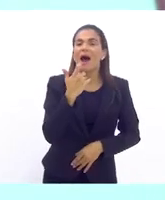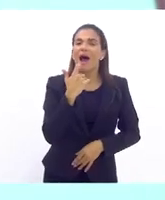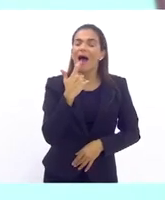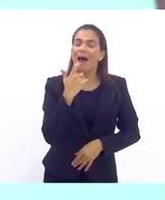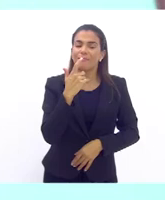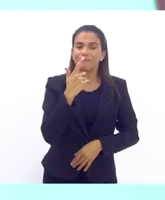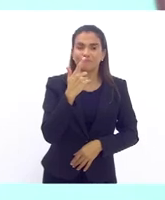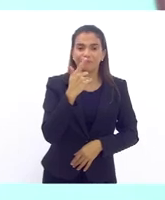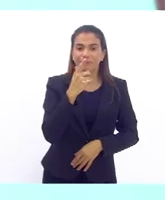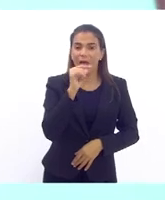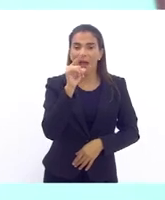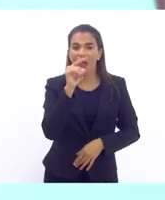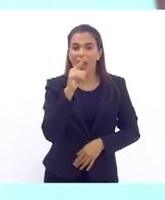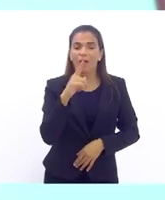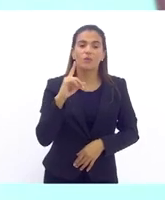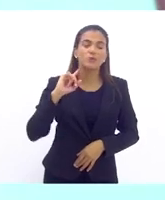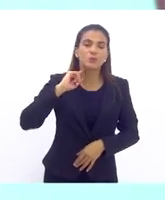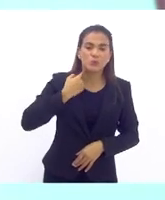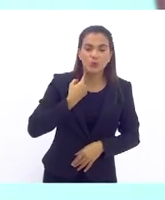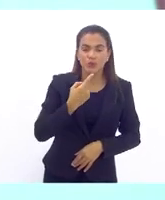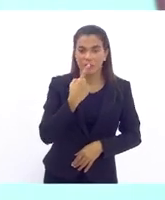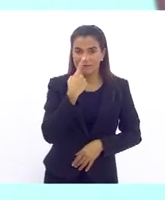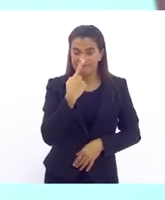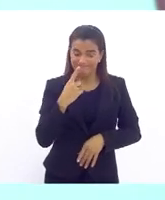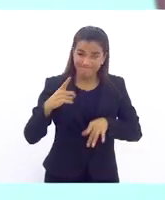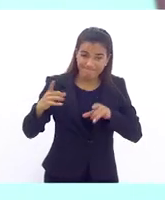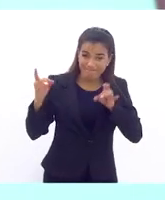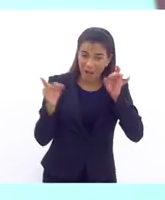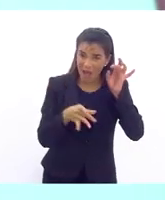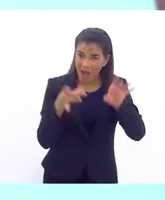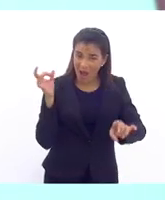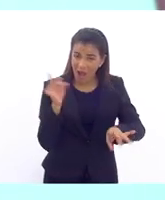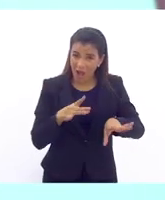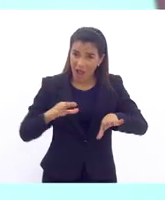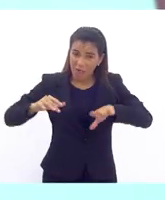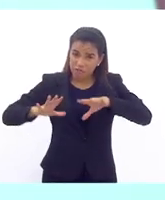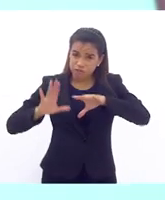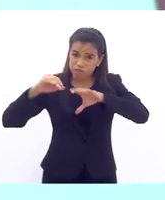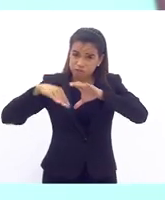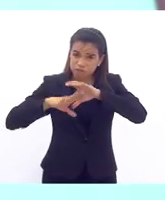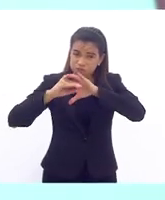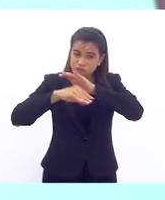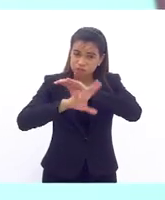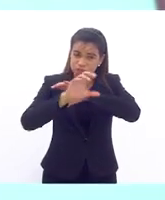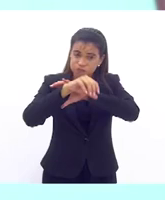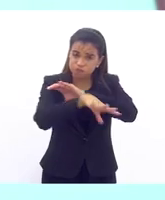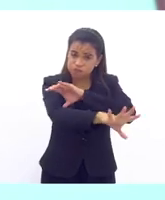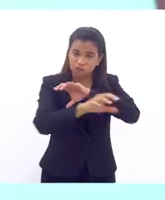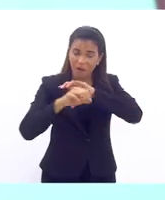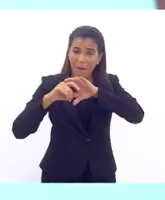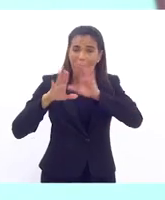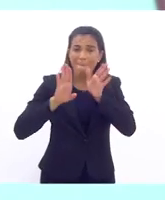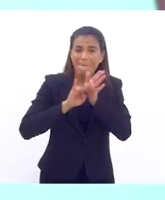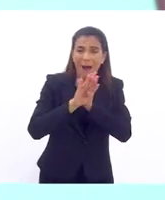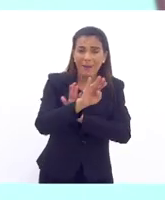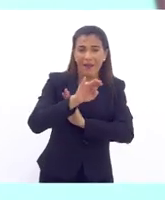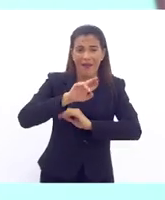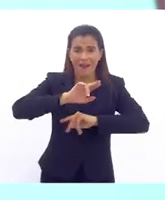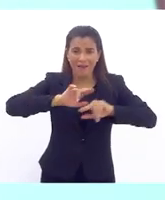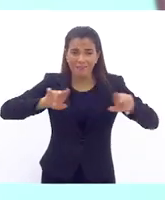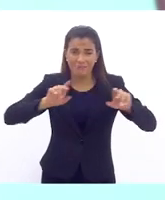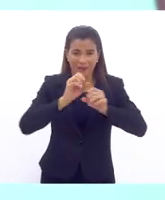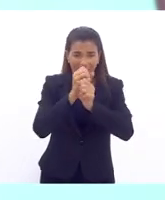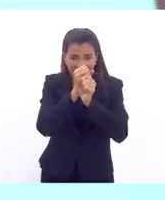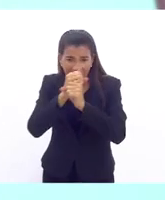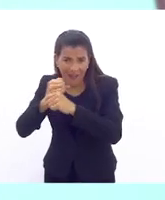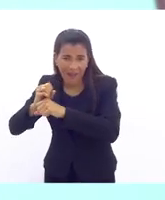além de aumentar o processo acelerar o processo de assoreamento você tem um processo também de seno bactérias macrófitas uma